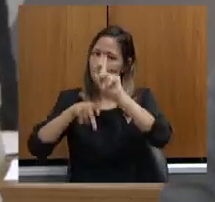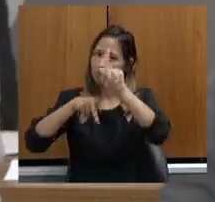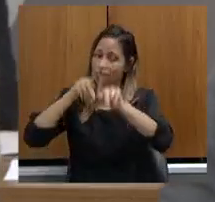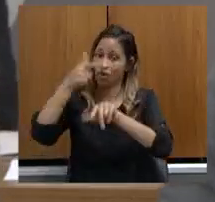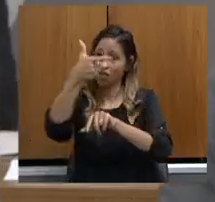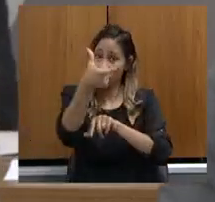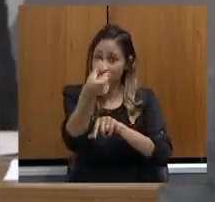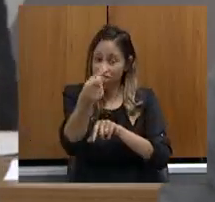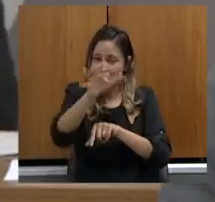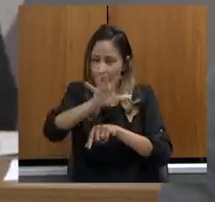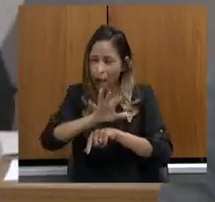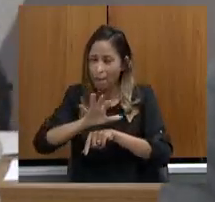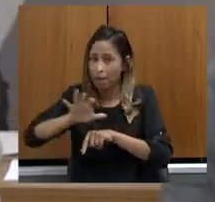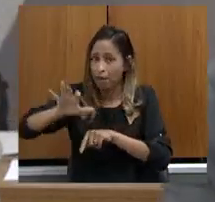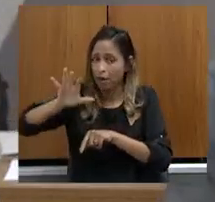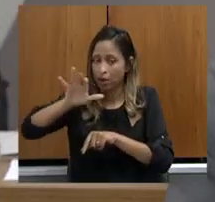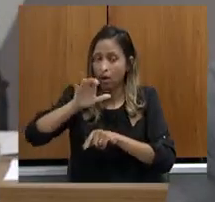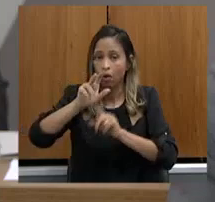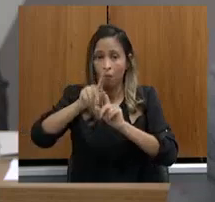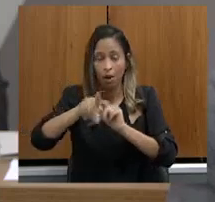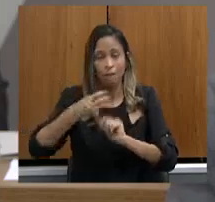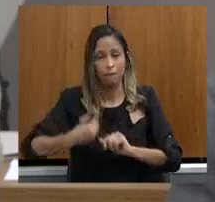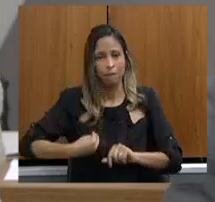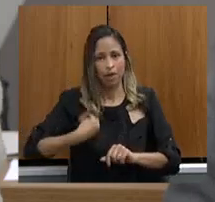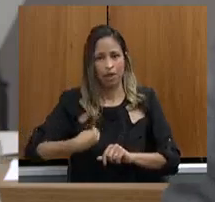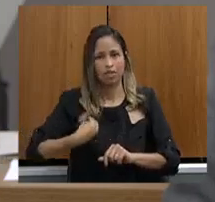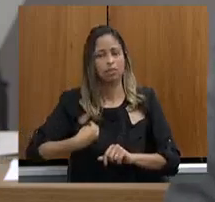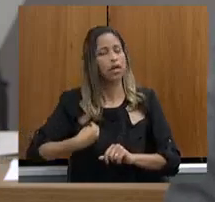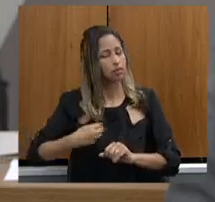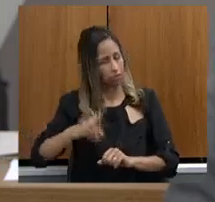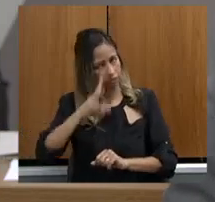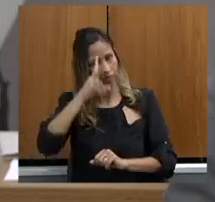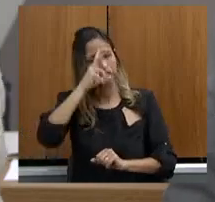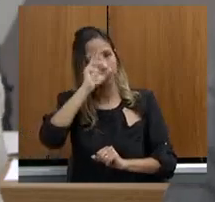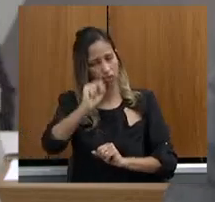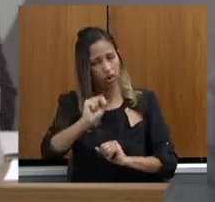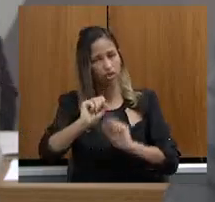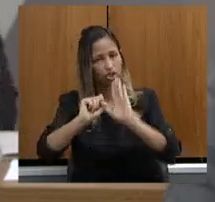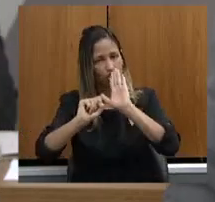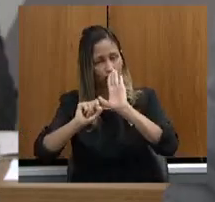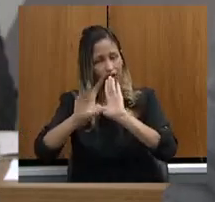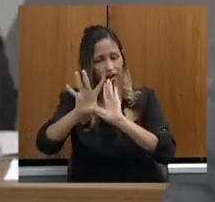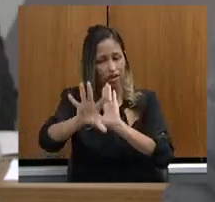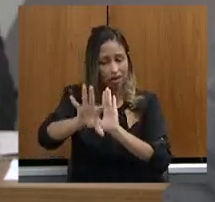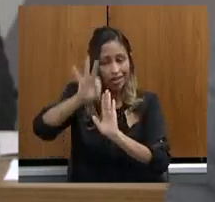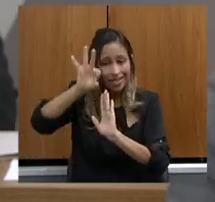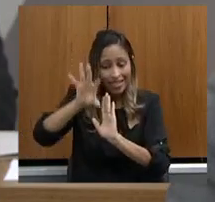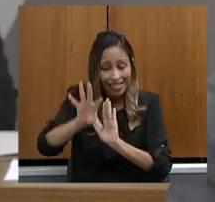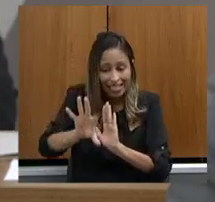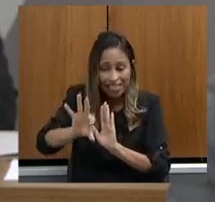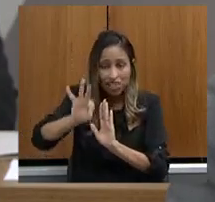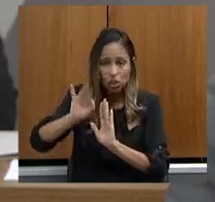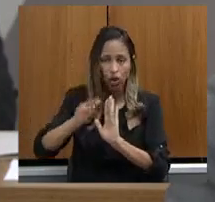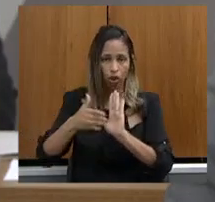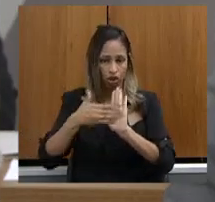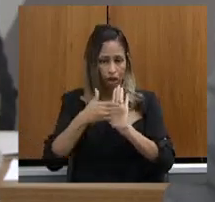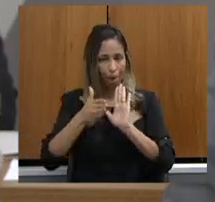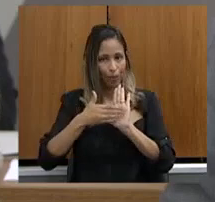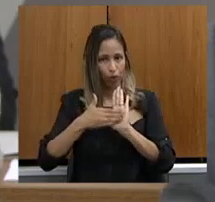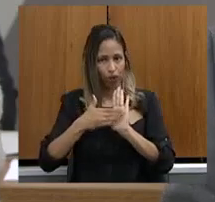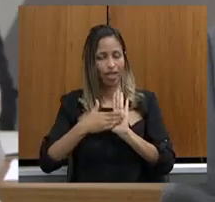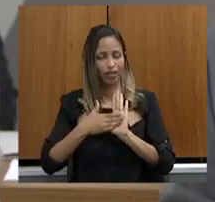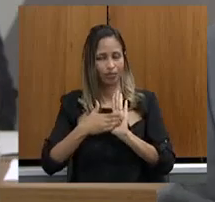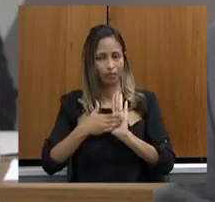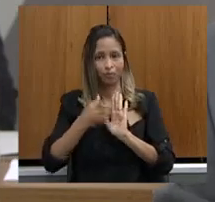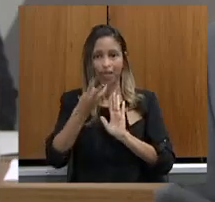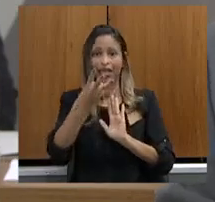municípios nós tivemos uma participação bastante intensa e já foram selecionados 113 projetos desse 113